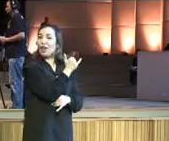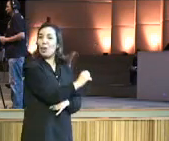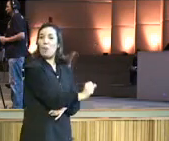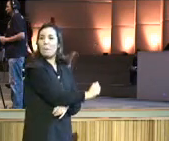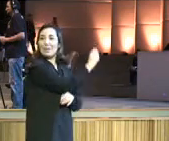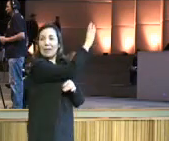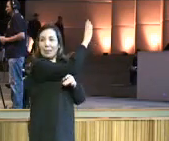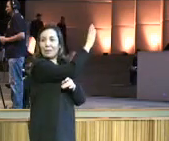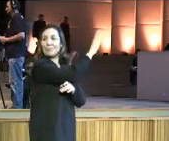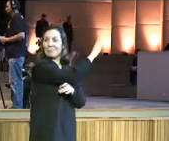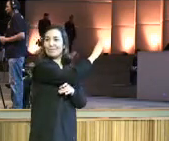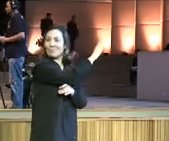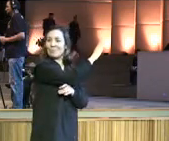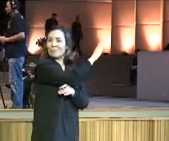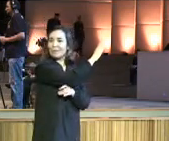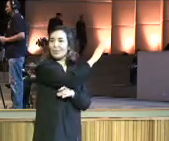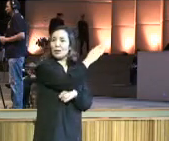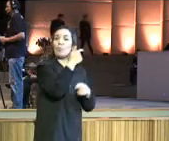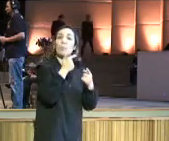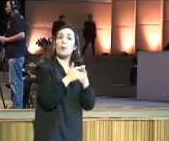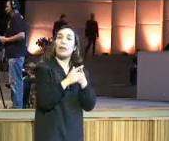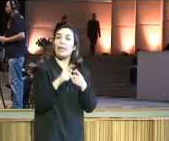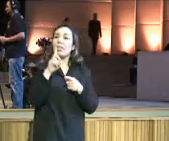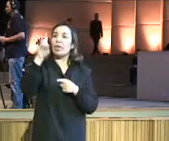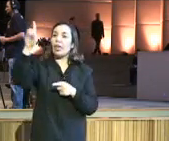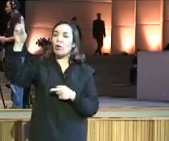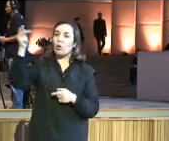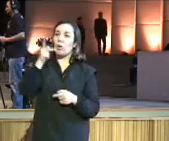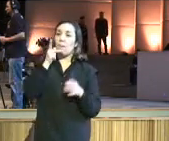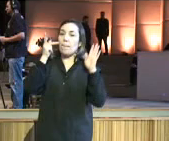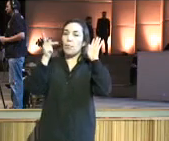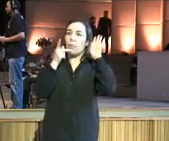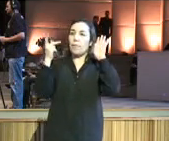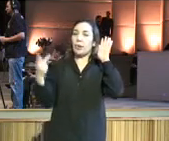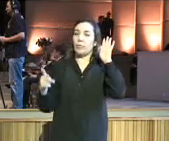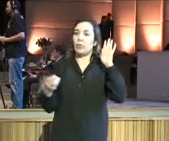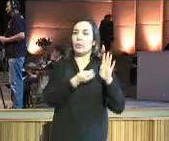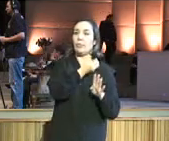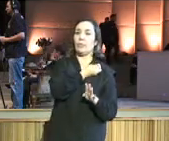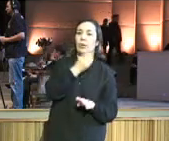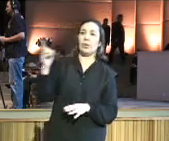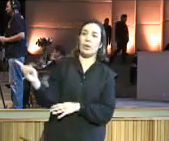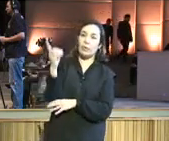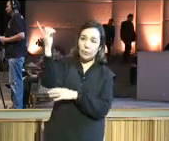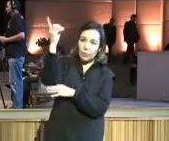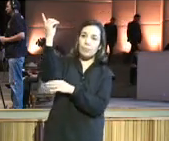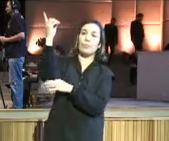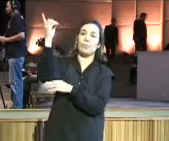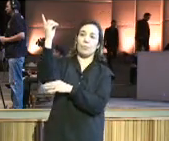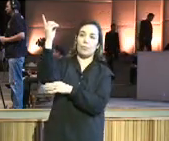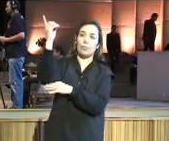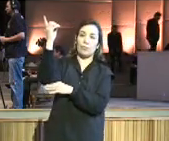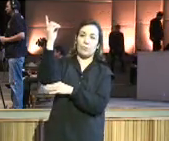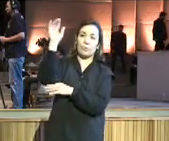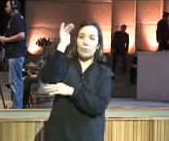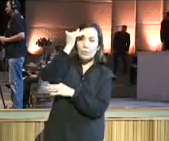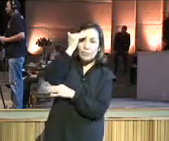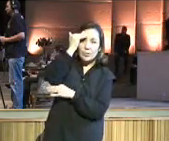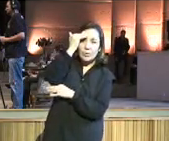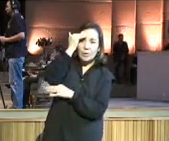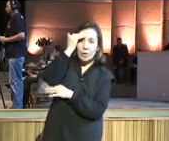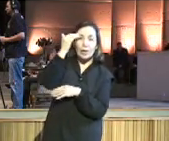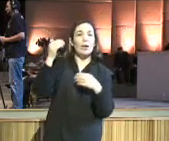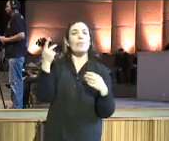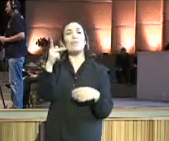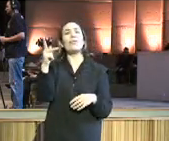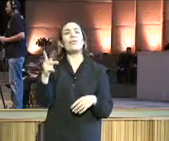tiraria a unção dele, continuaria sendo o seu escudo e a sua glória. Esse pedacinho de pão que você